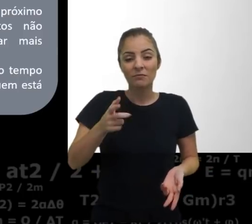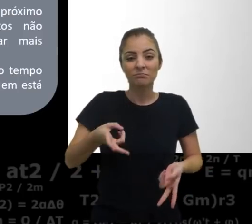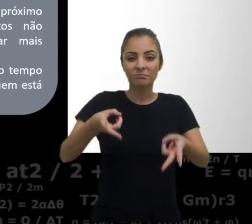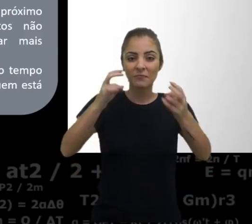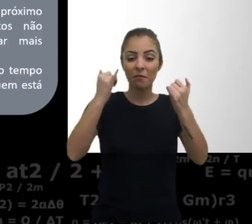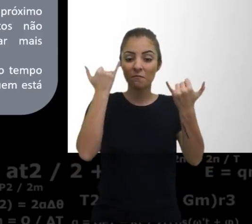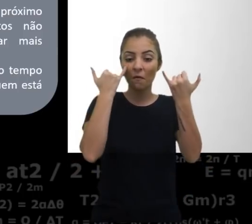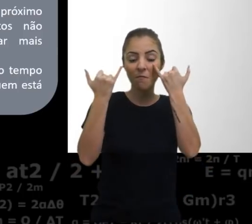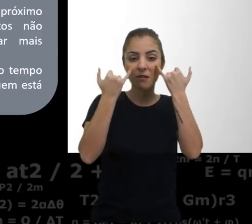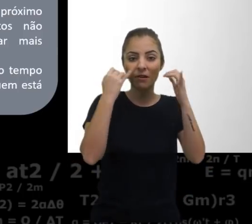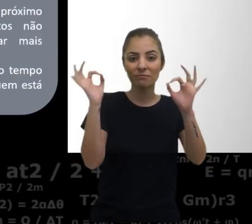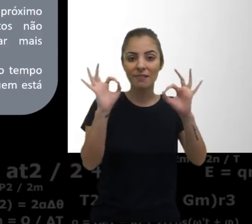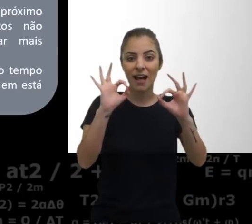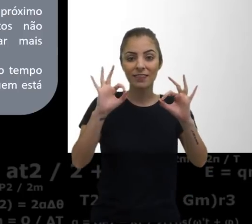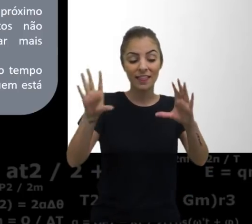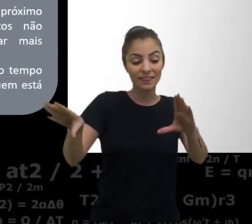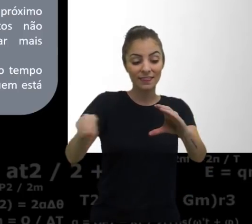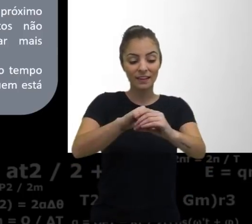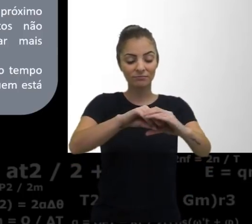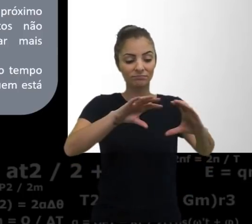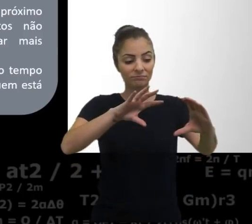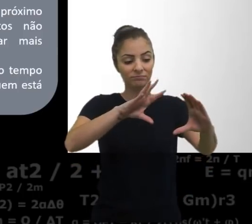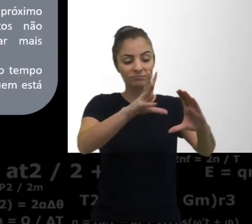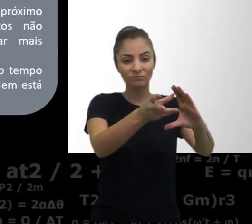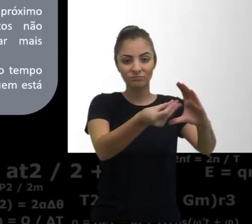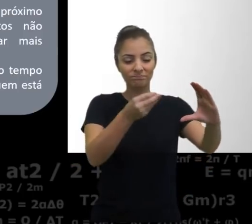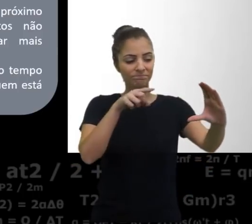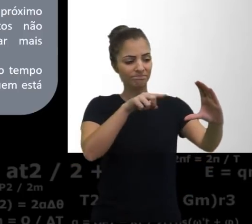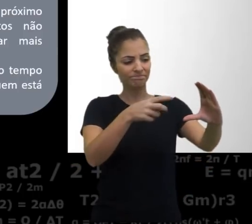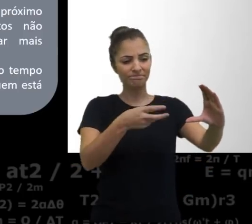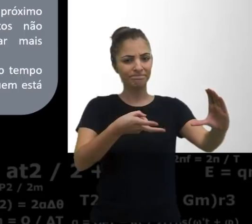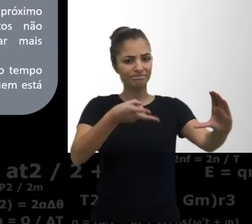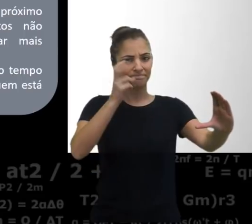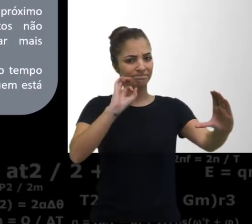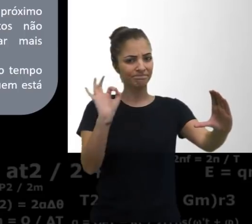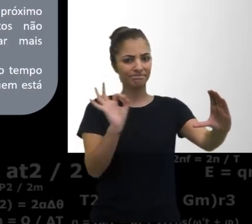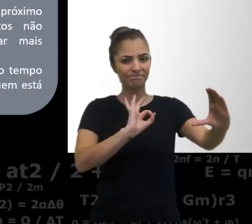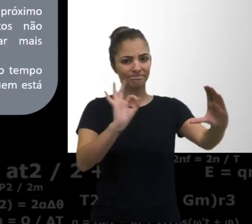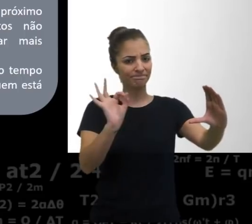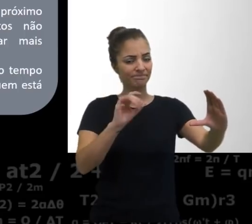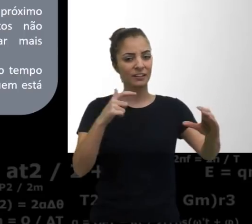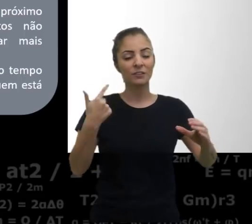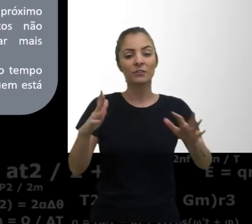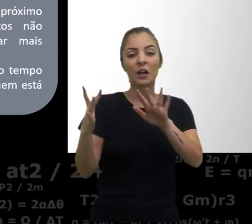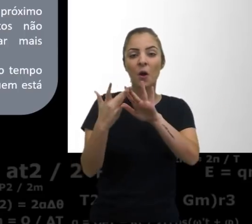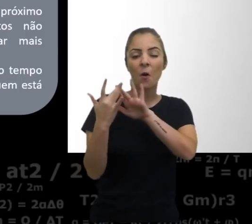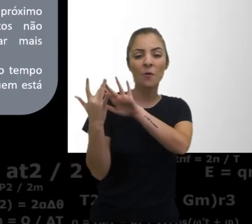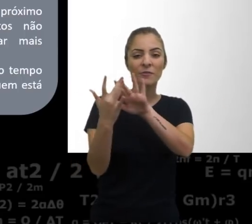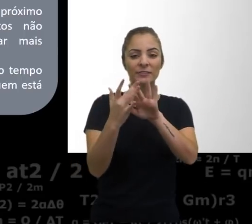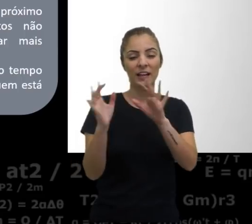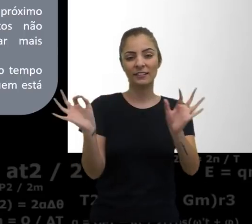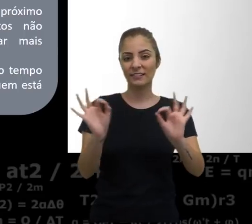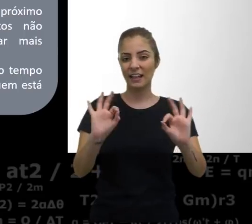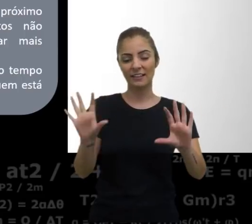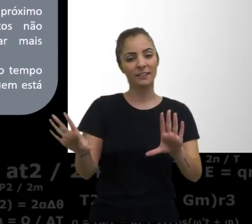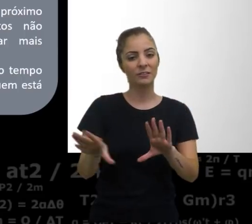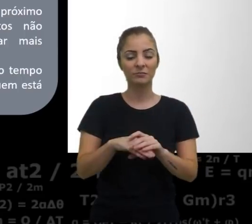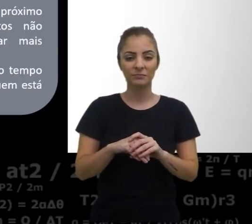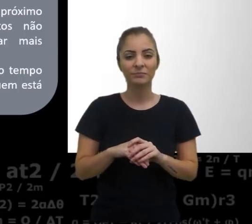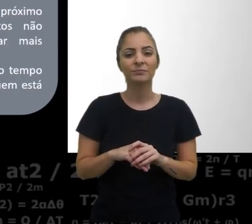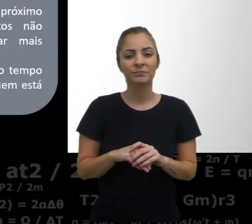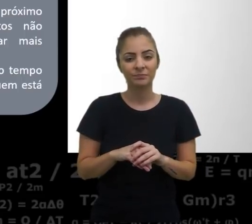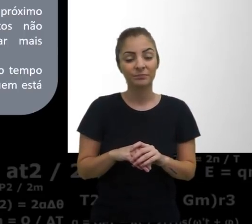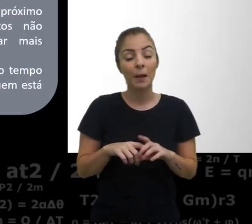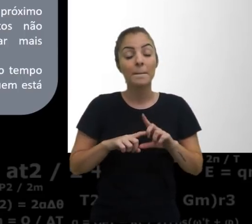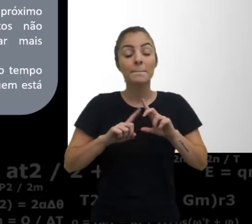o que está acontecendo lá dentro escapa. Tá? Não é possível de fazer nenhum contato com o que quer que seja lá dentro. Tá?